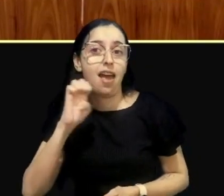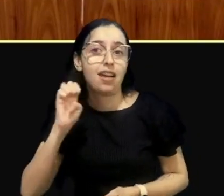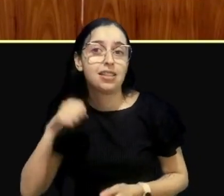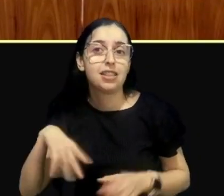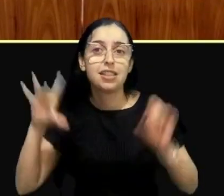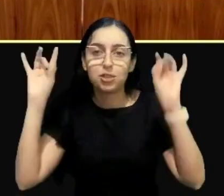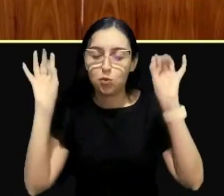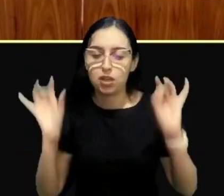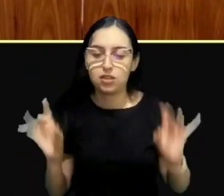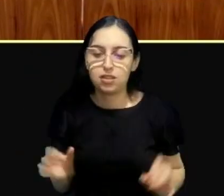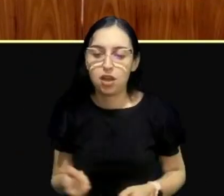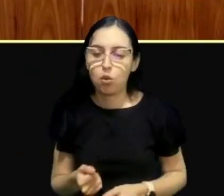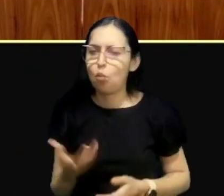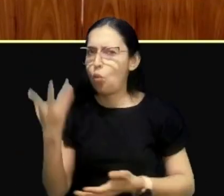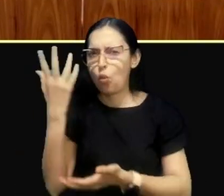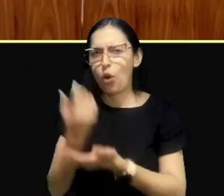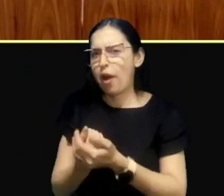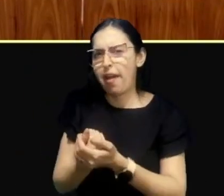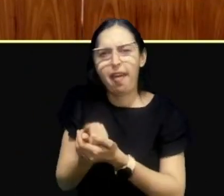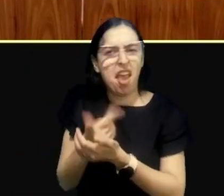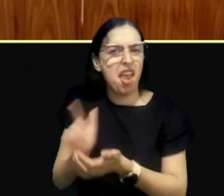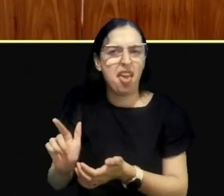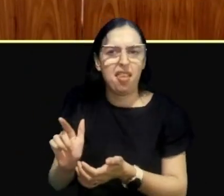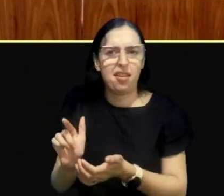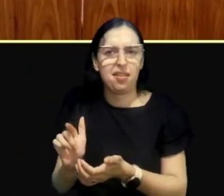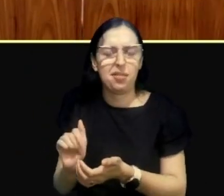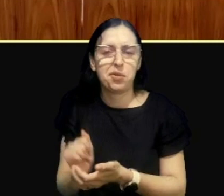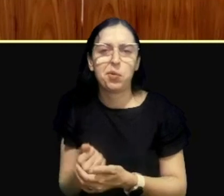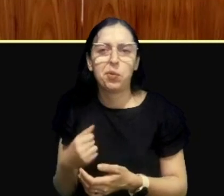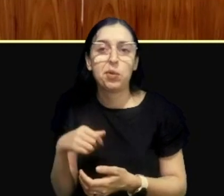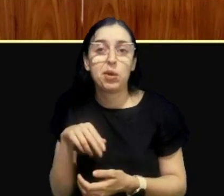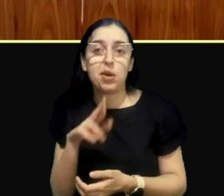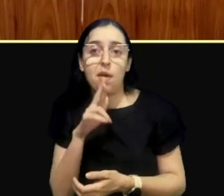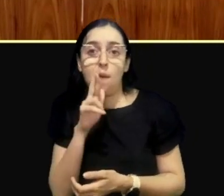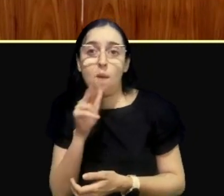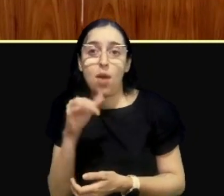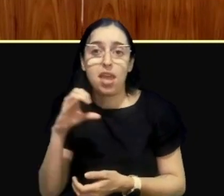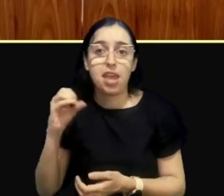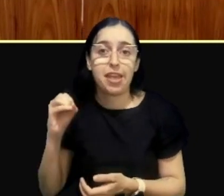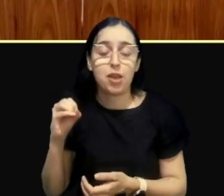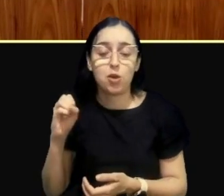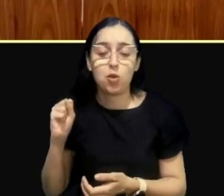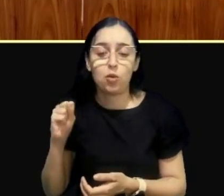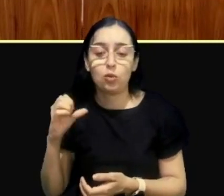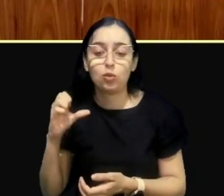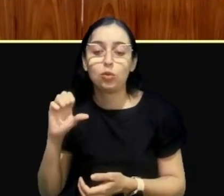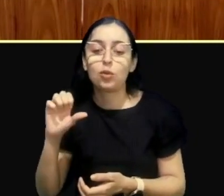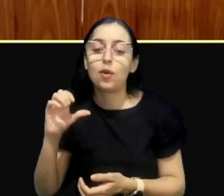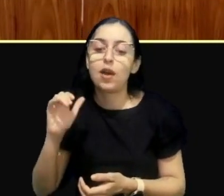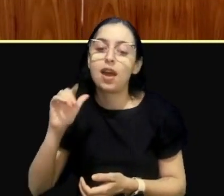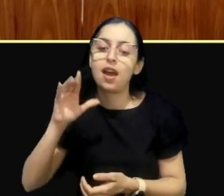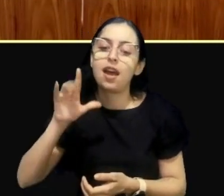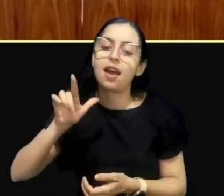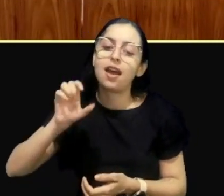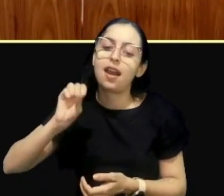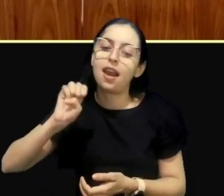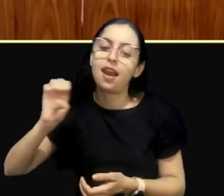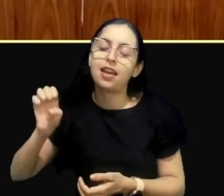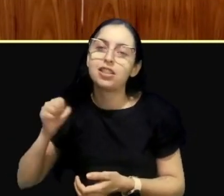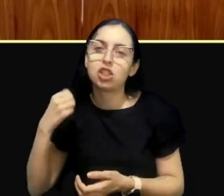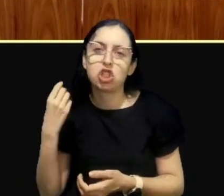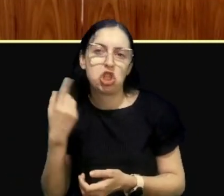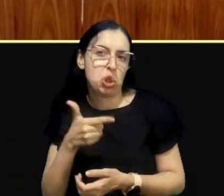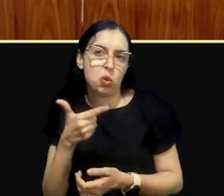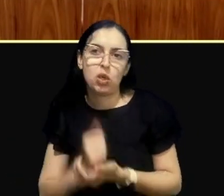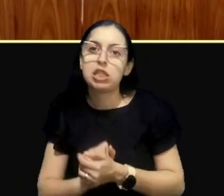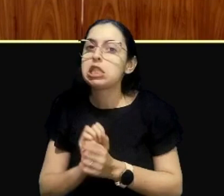aceite ser um rio, sequer classe 2. Sua filhinha, você diga, filha, seja sempre um rio, classe